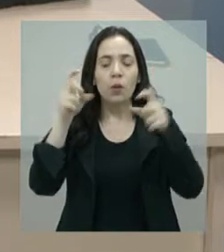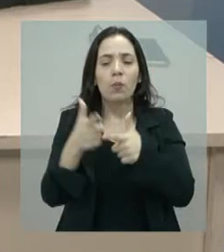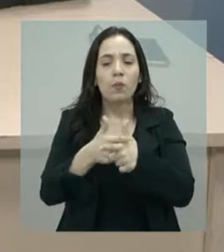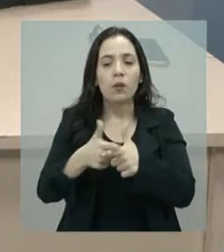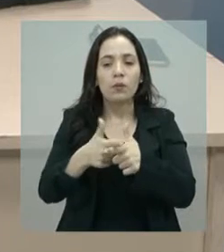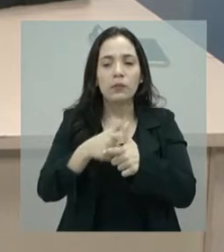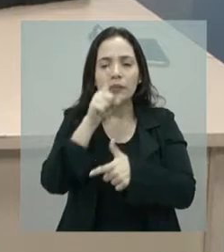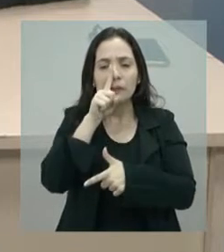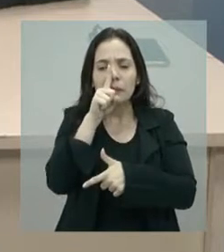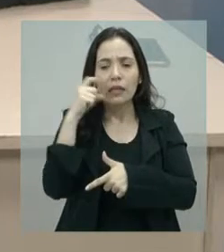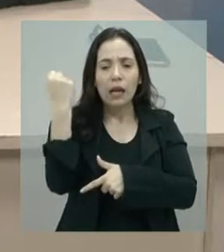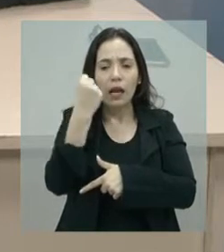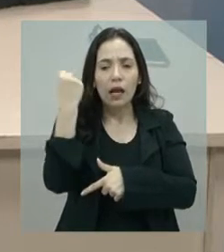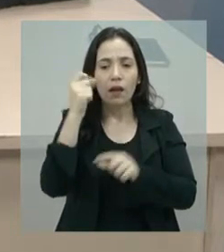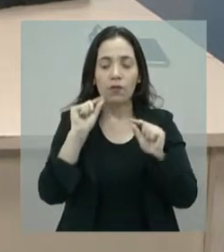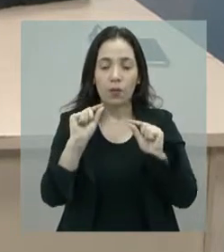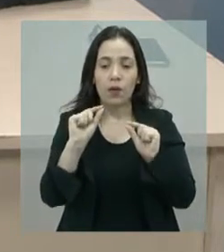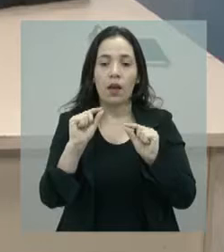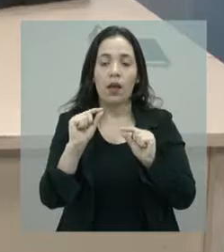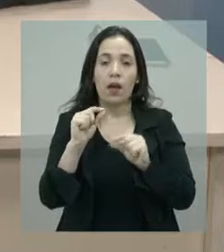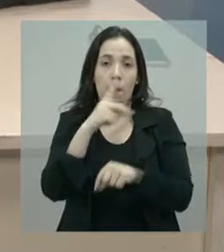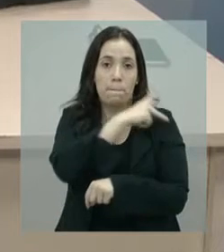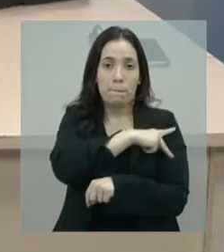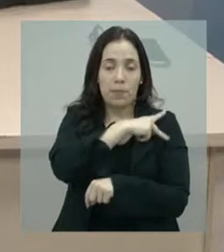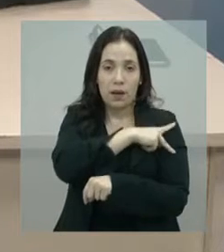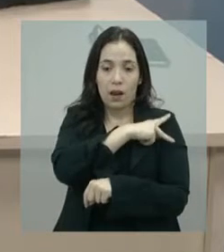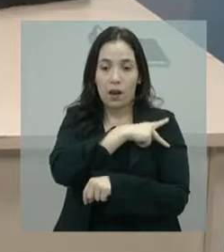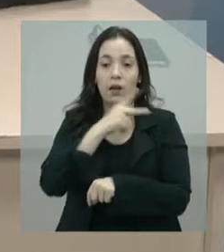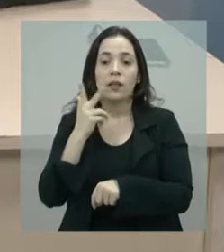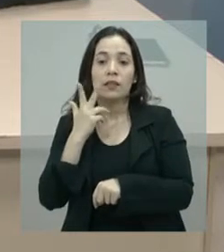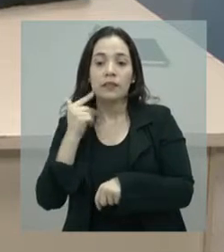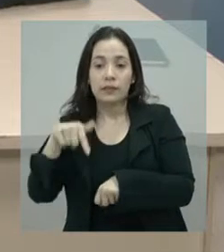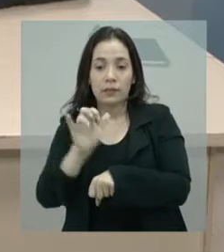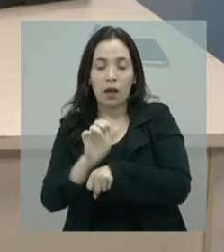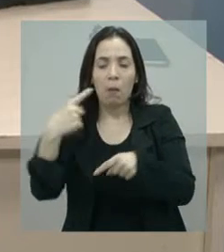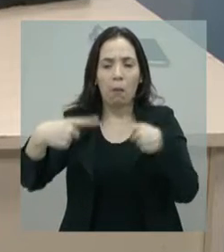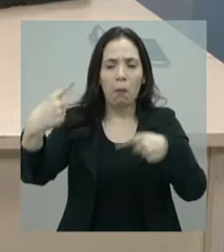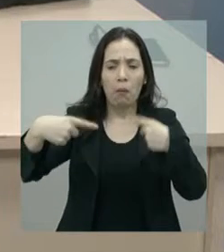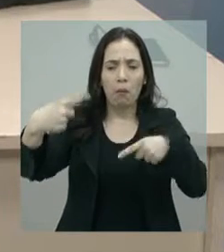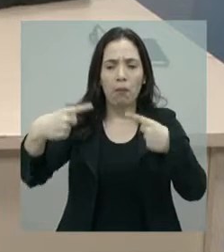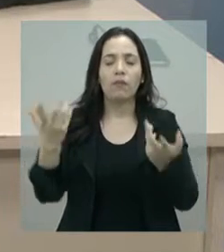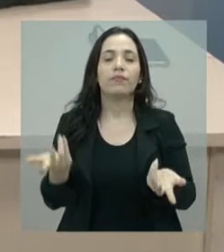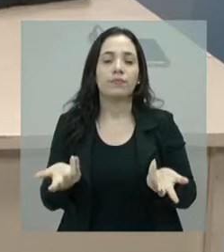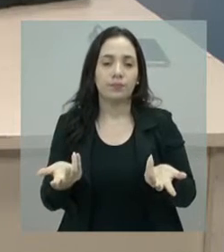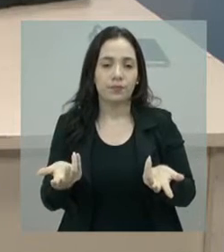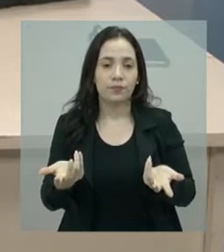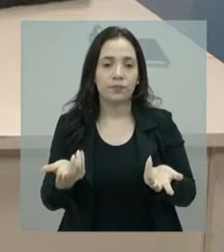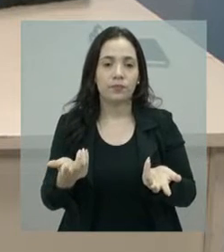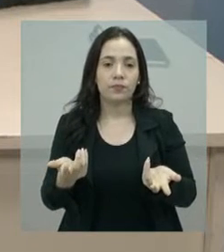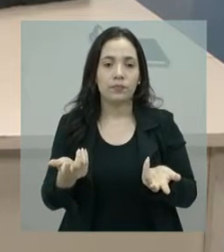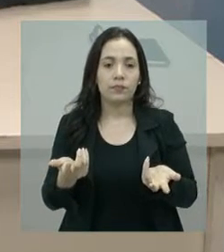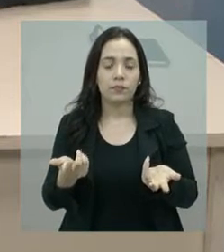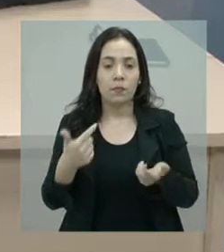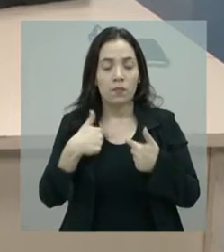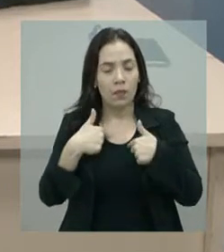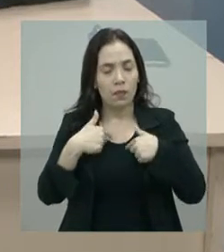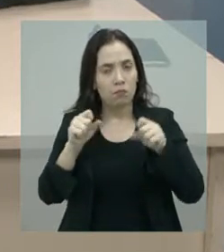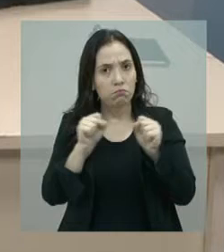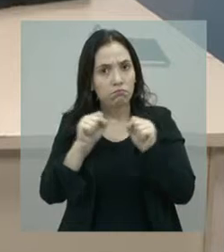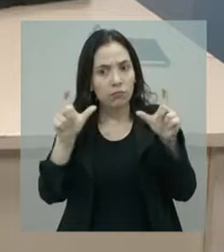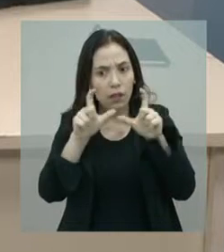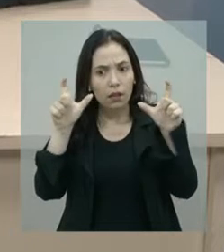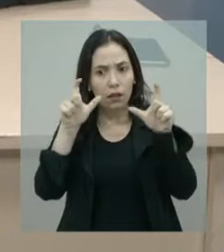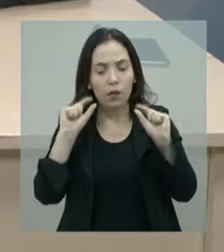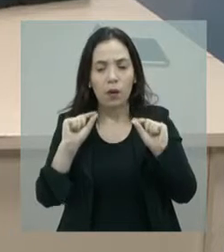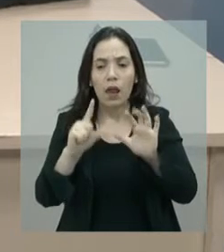que é em relação à divisa do Ceará, o Piauí, né? E no seu pronunciamento eu fico assustado, parece que tem uma